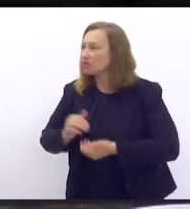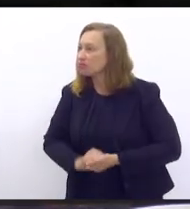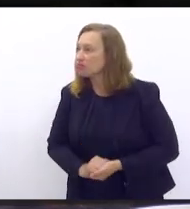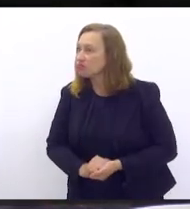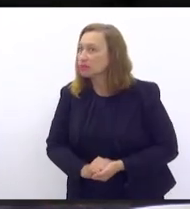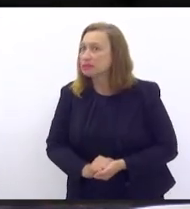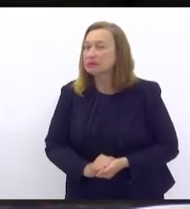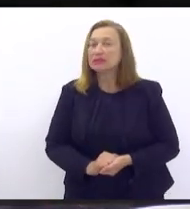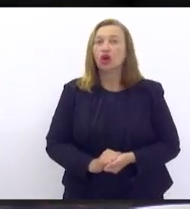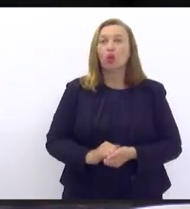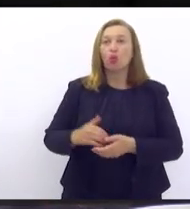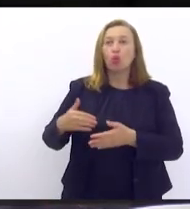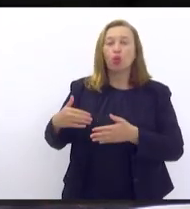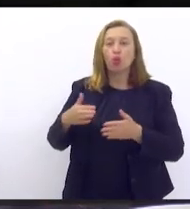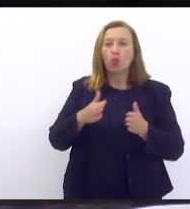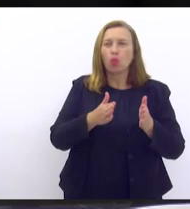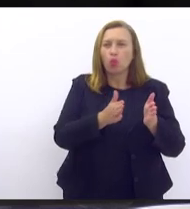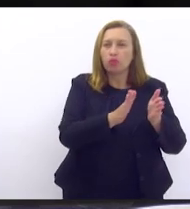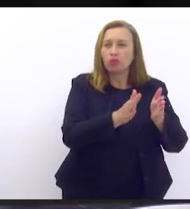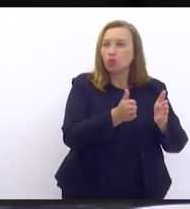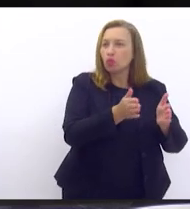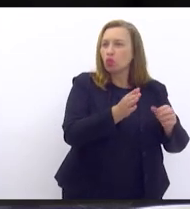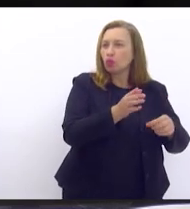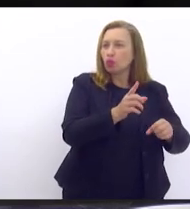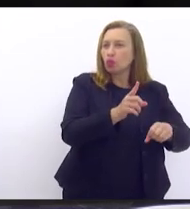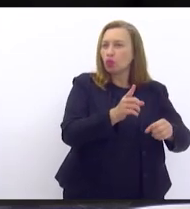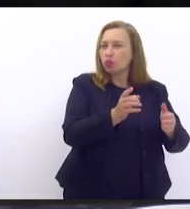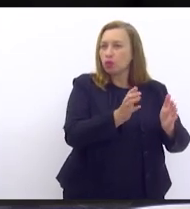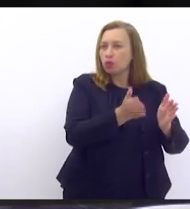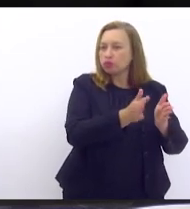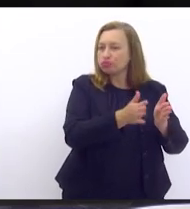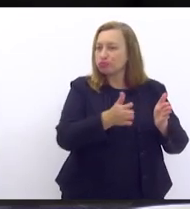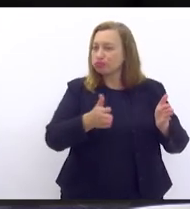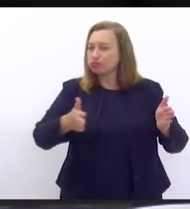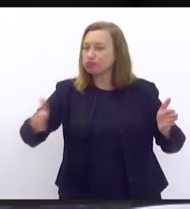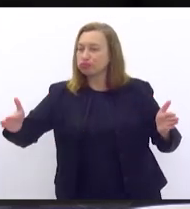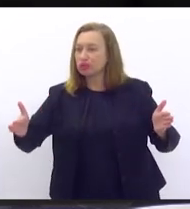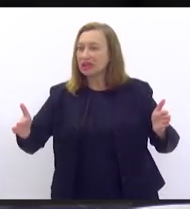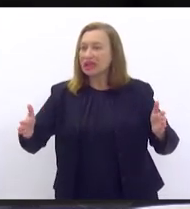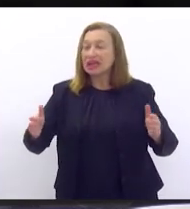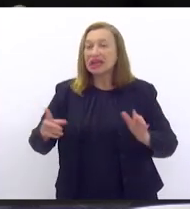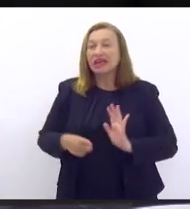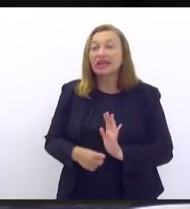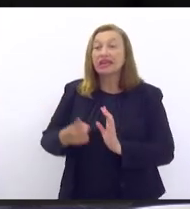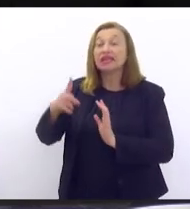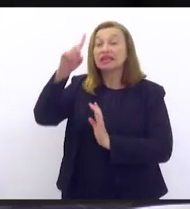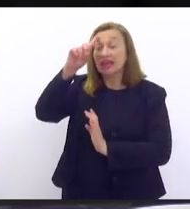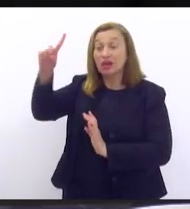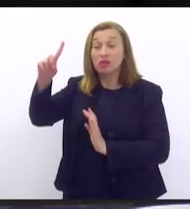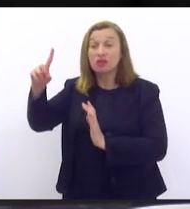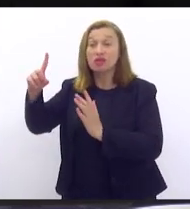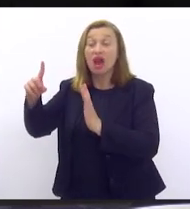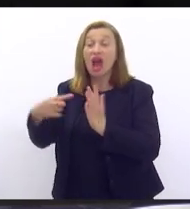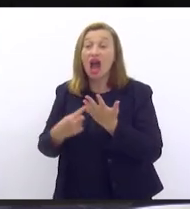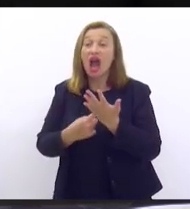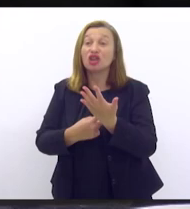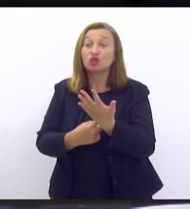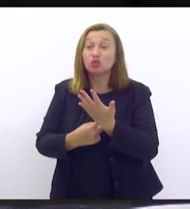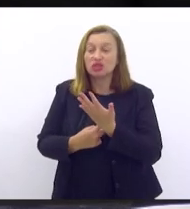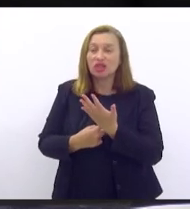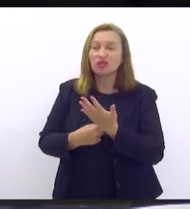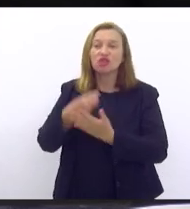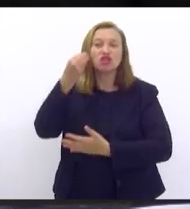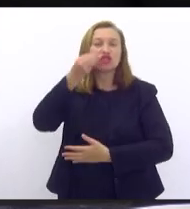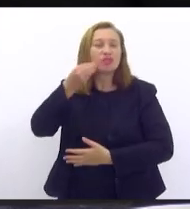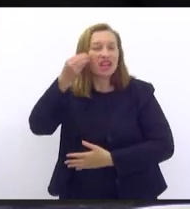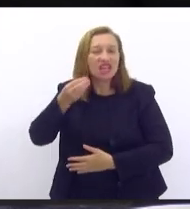O tempo vai passando. Né? E Deus vai nos ajudando a viver uma grande